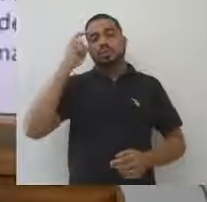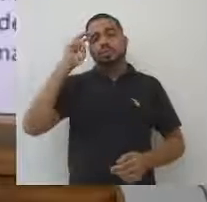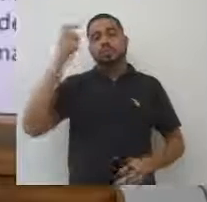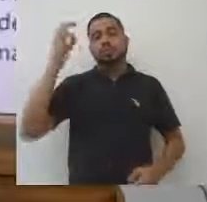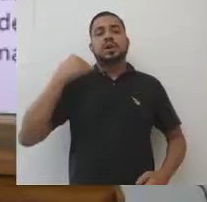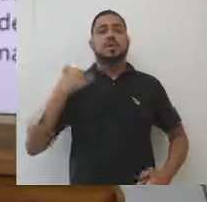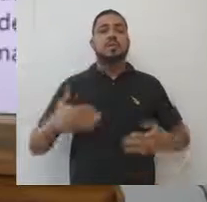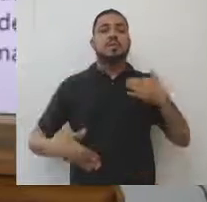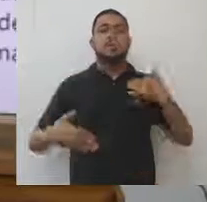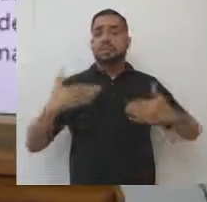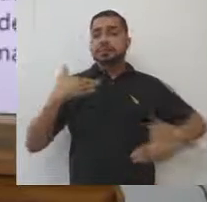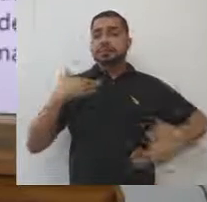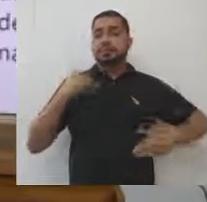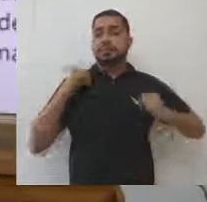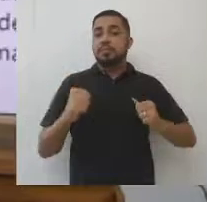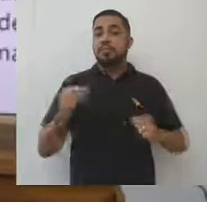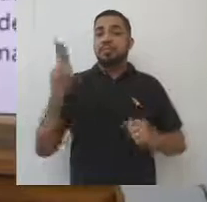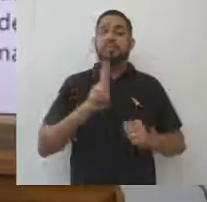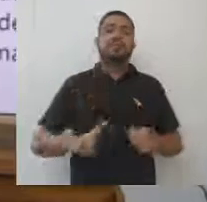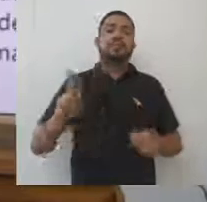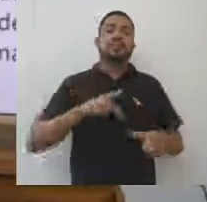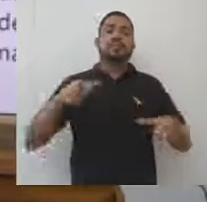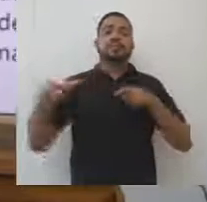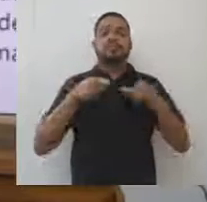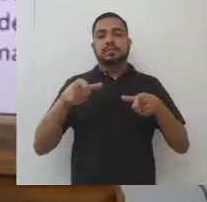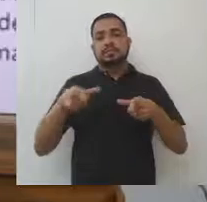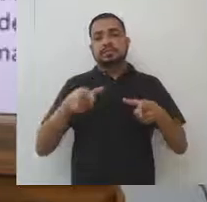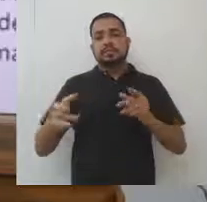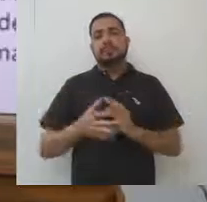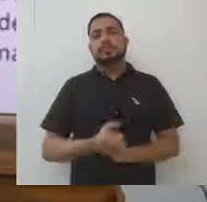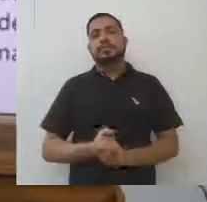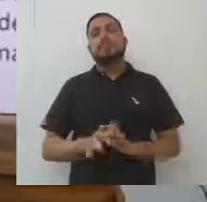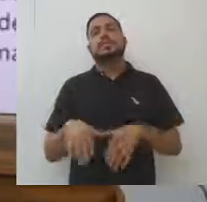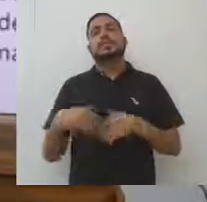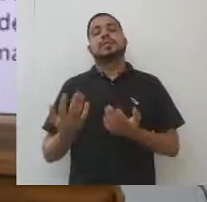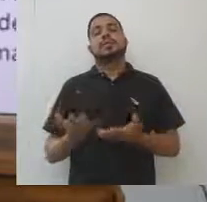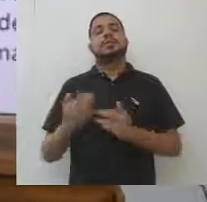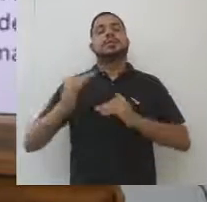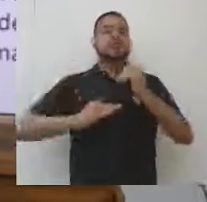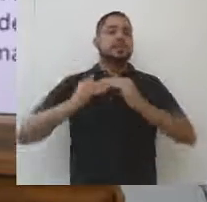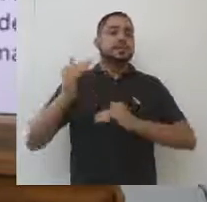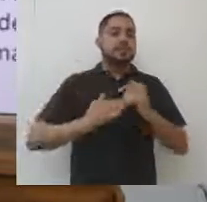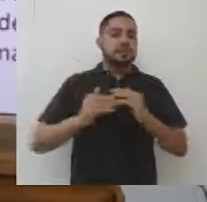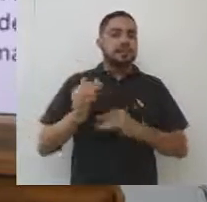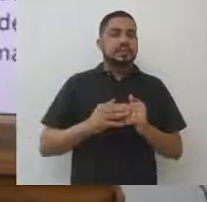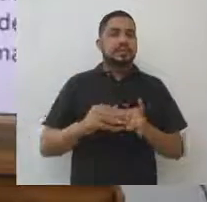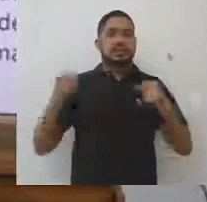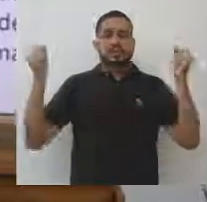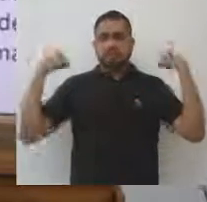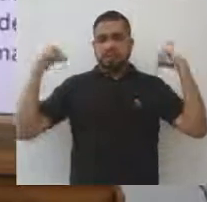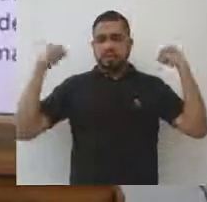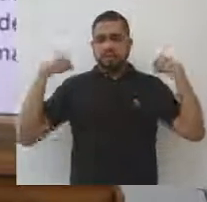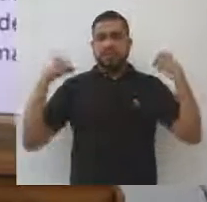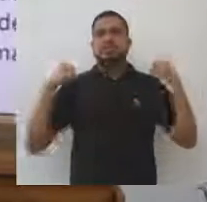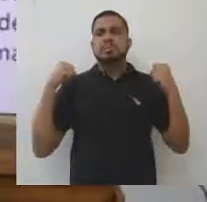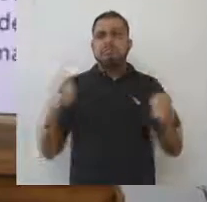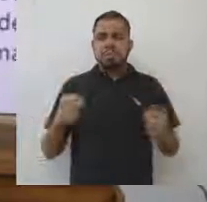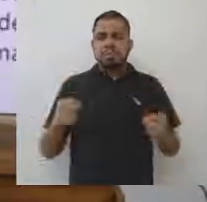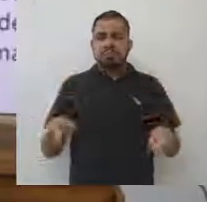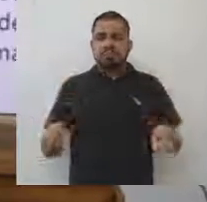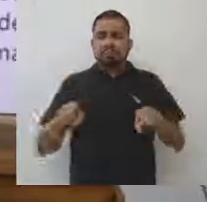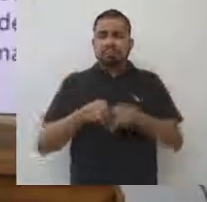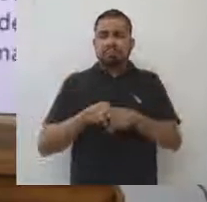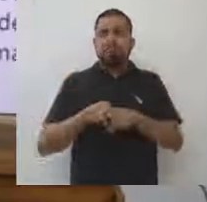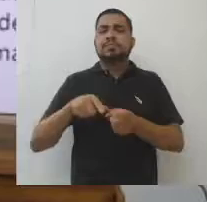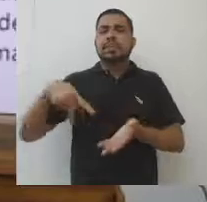a dança ele pode ser utilizado como um trabalho. Então, o profissional de educação física ele pode atrelar a dança